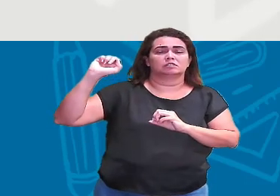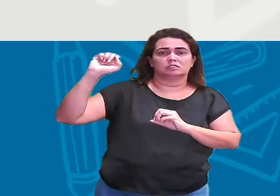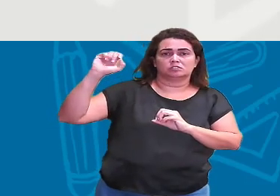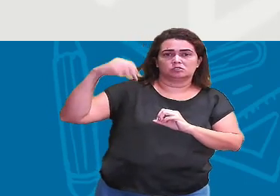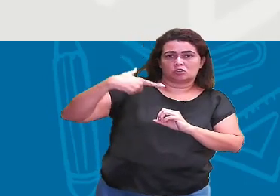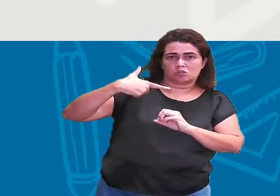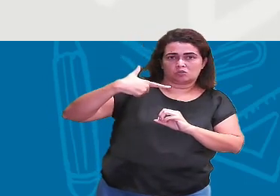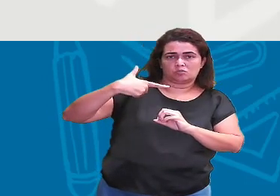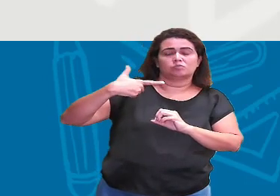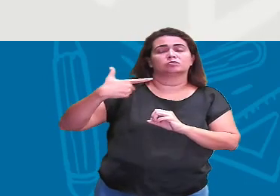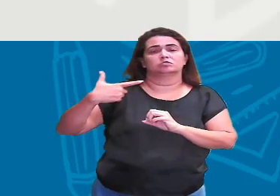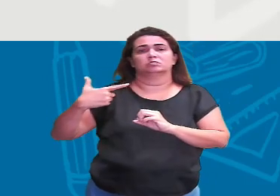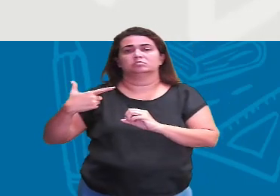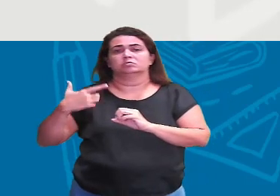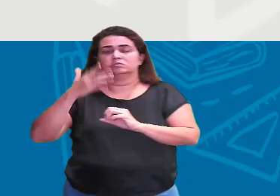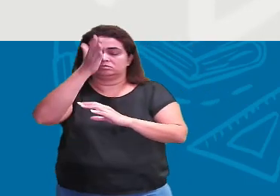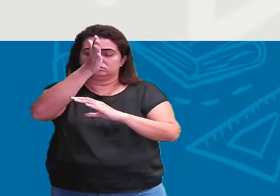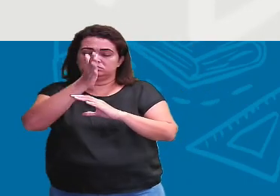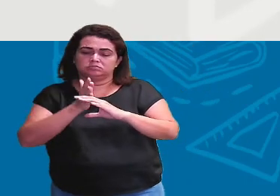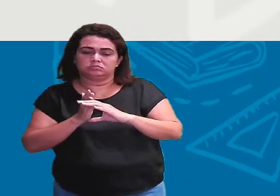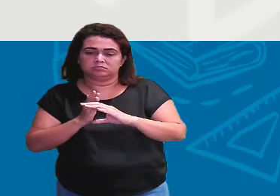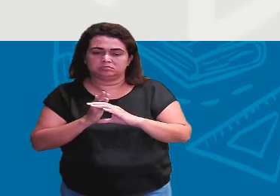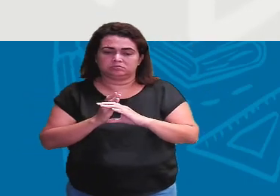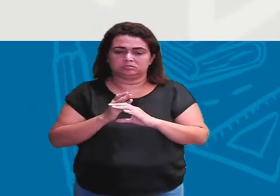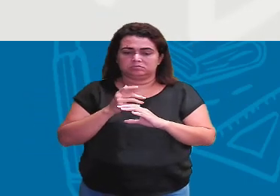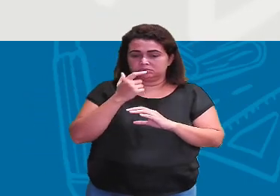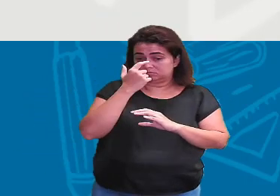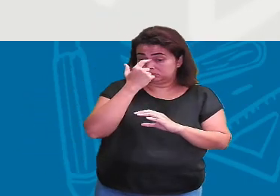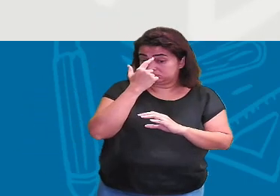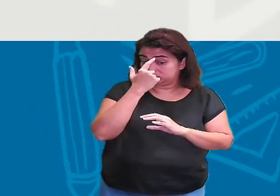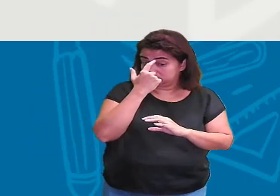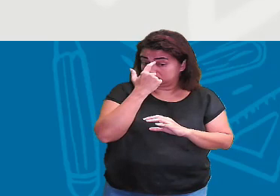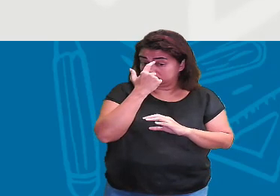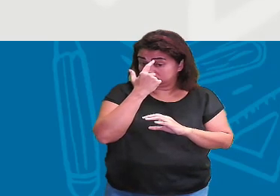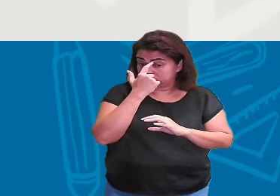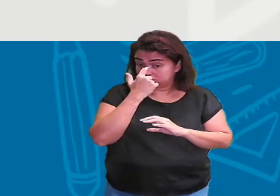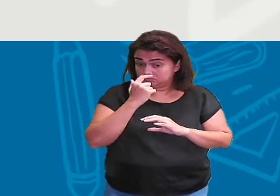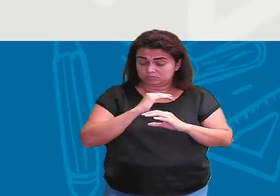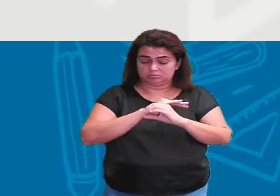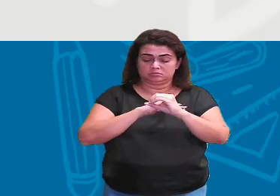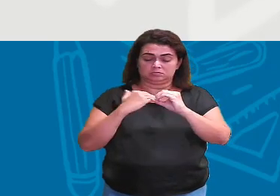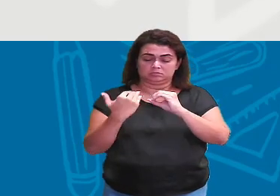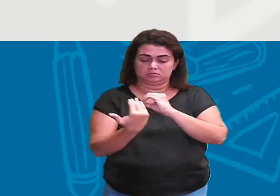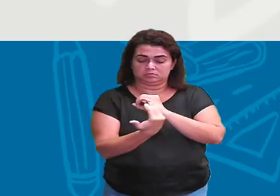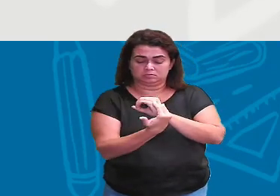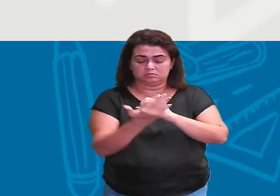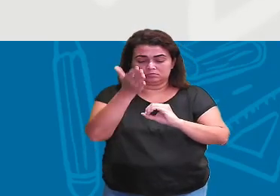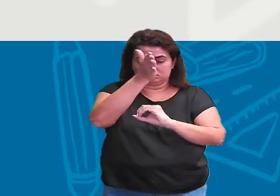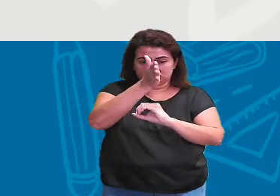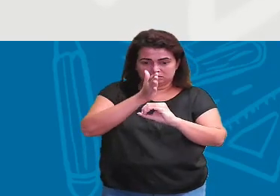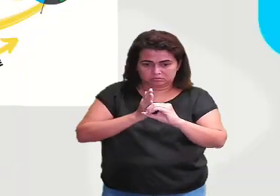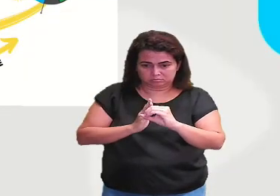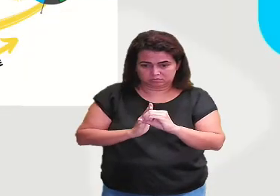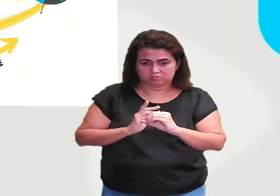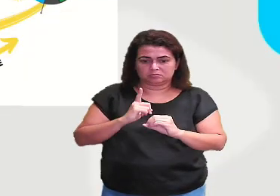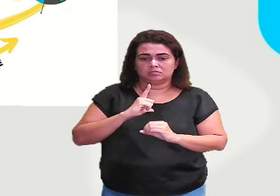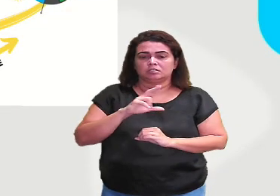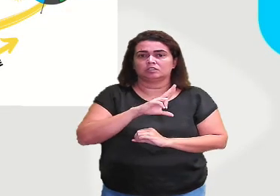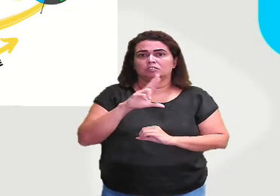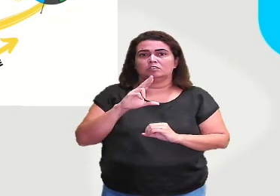calor, iluminação do Sol em dois momentos, né? Que são chamados de solstícios. Então, se nós observarmos aqui